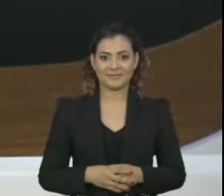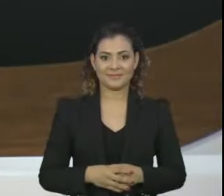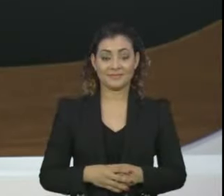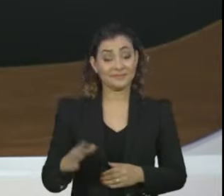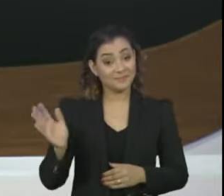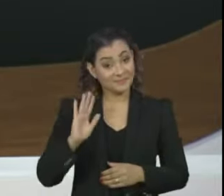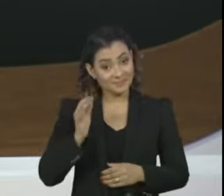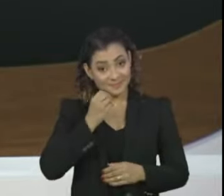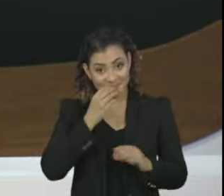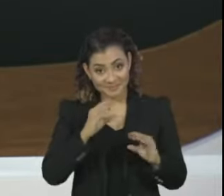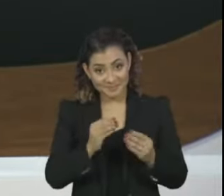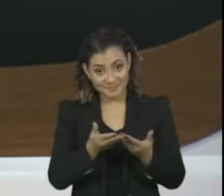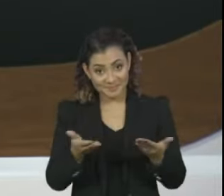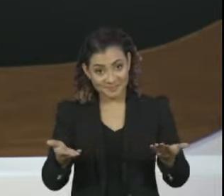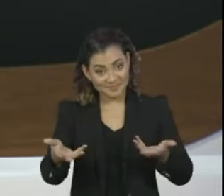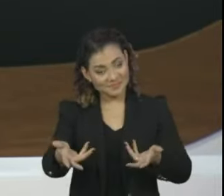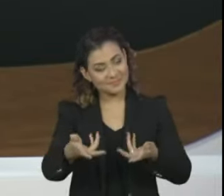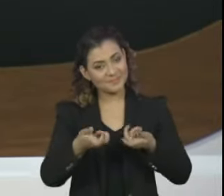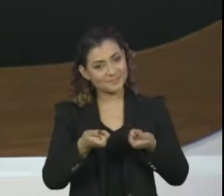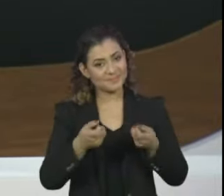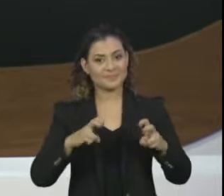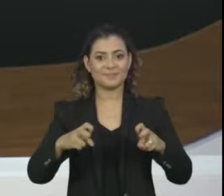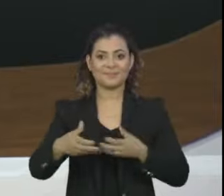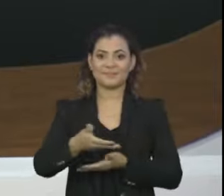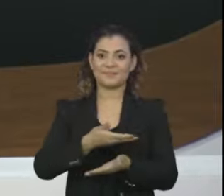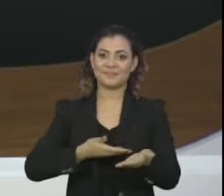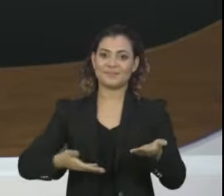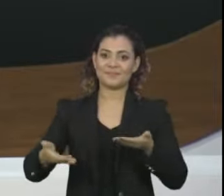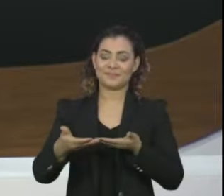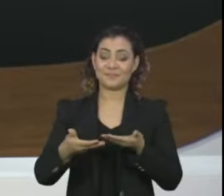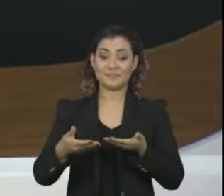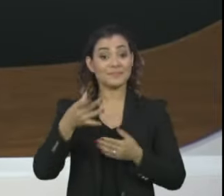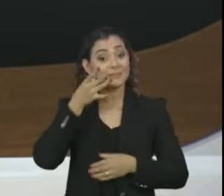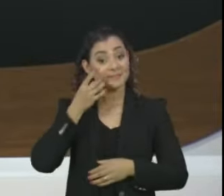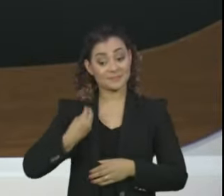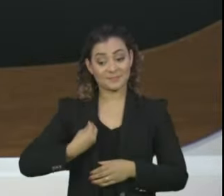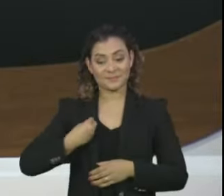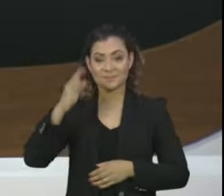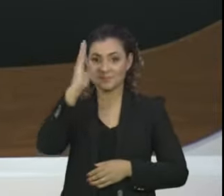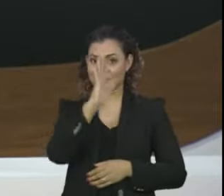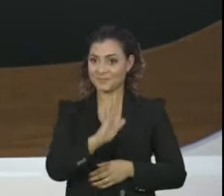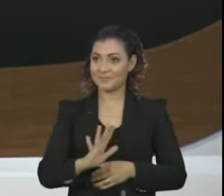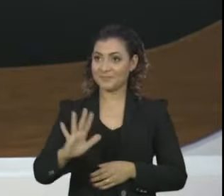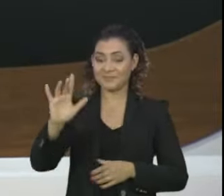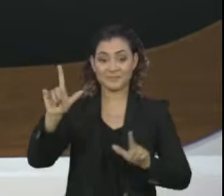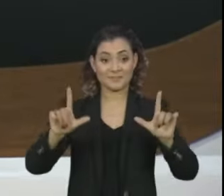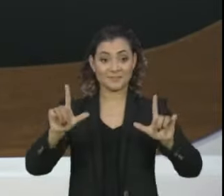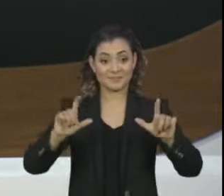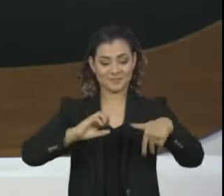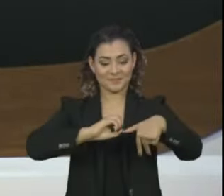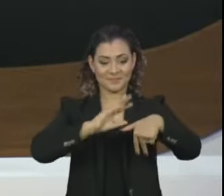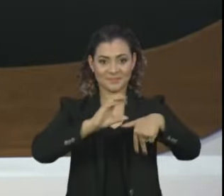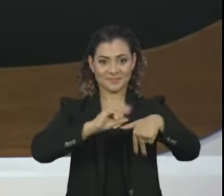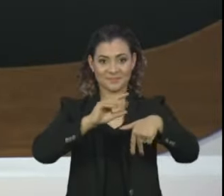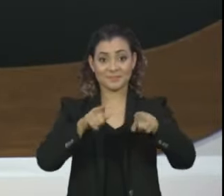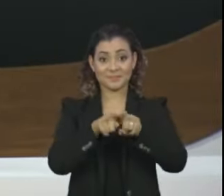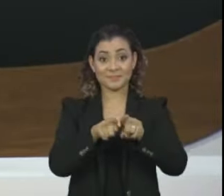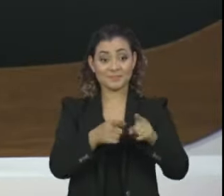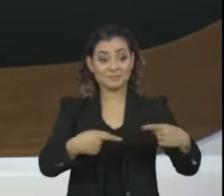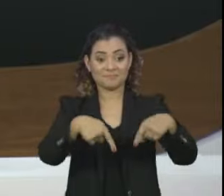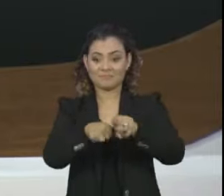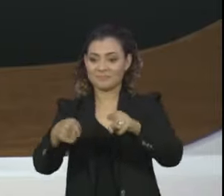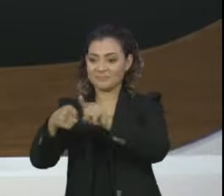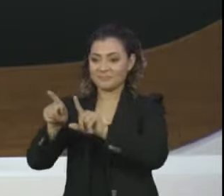olá boa noite sejam muito bem-vindos ao Roda Viva estamos ao vivo para todo o Brasil pela TV Cultura e emissoras afiliadas